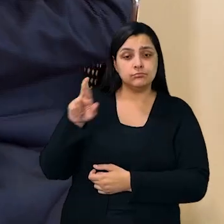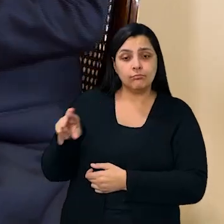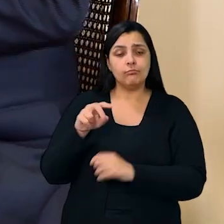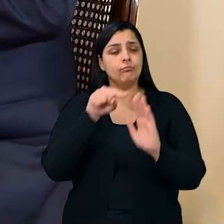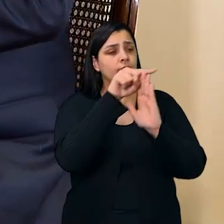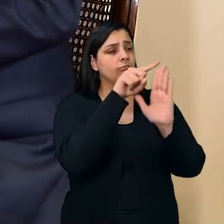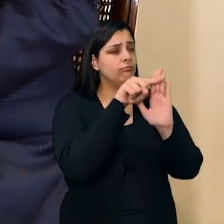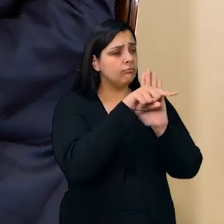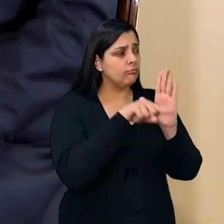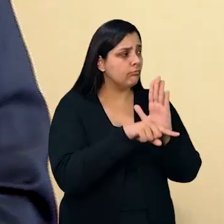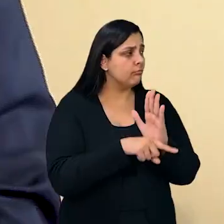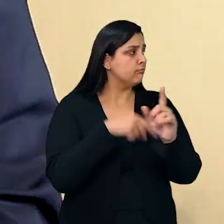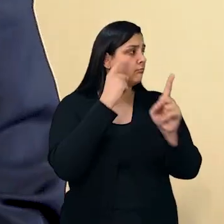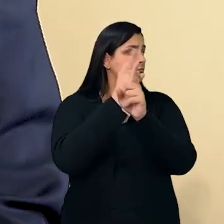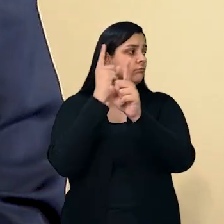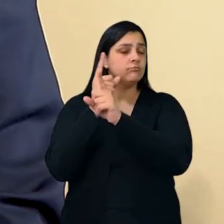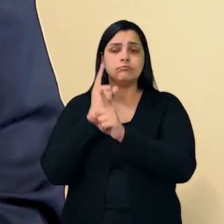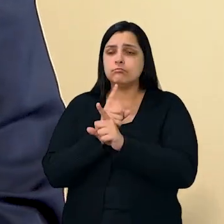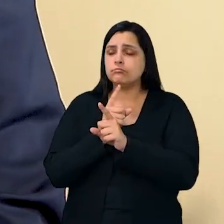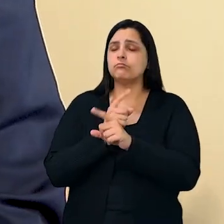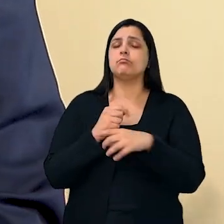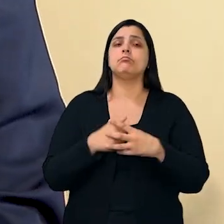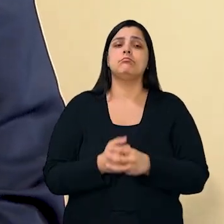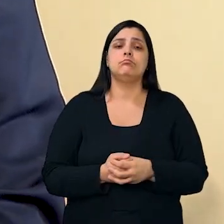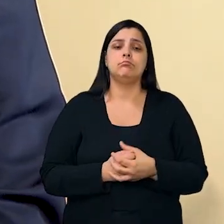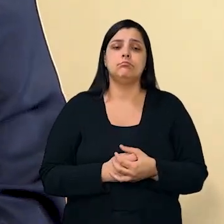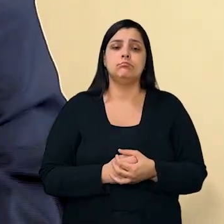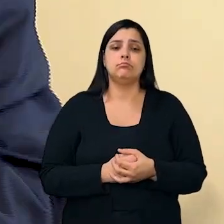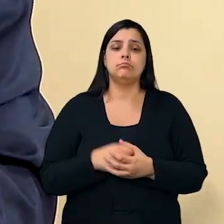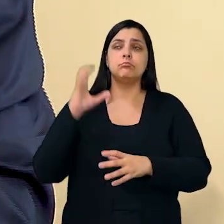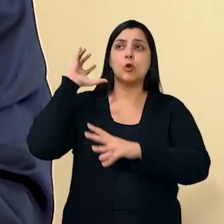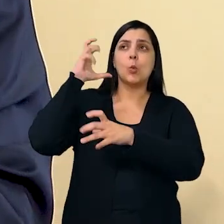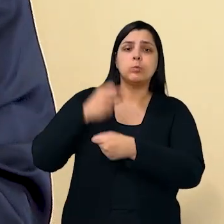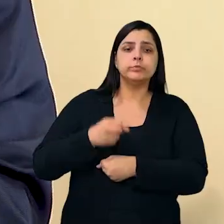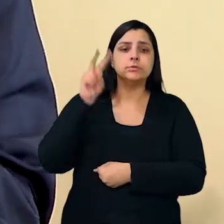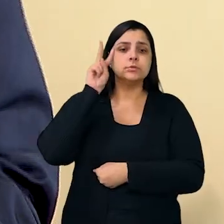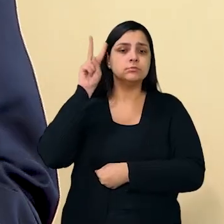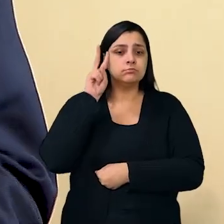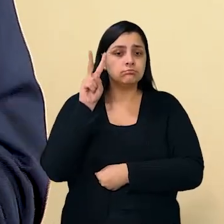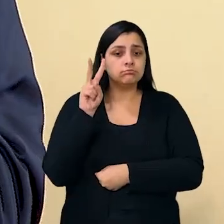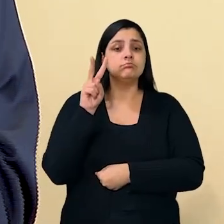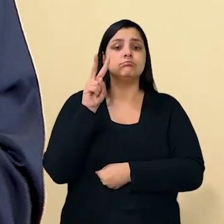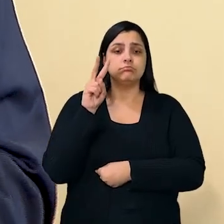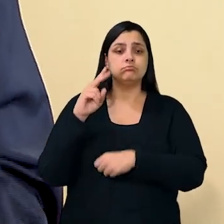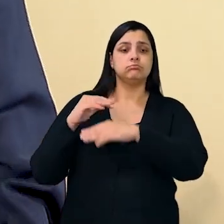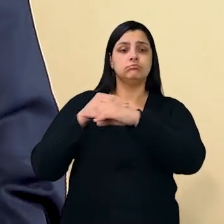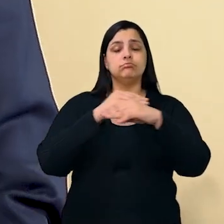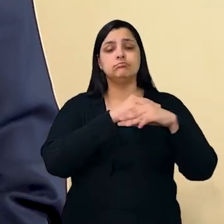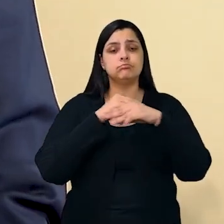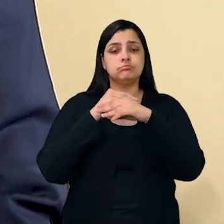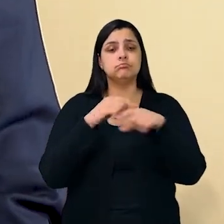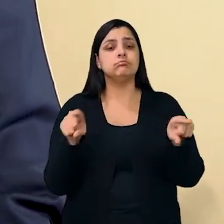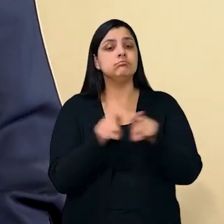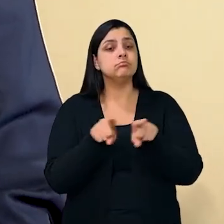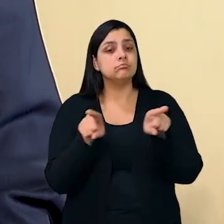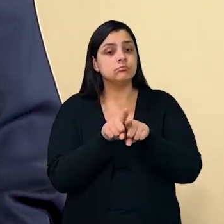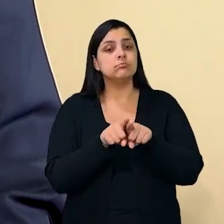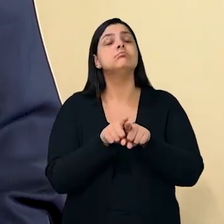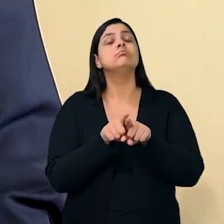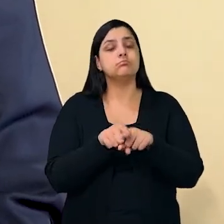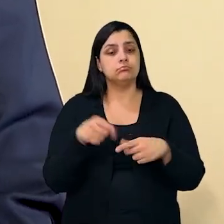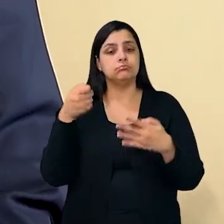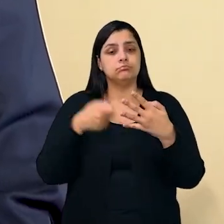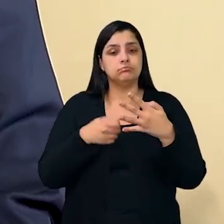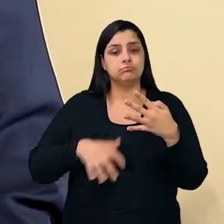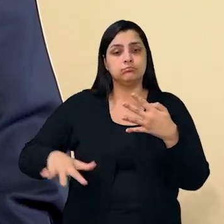a triagem, que fizeram naturalmente a sua história, no sentido de uniformizar também